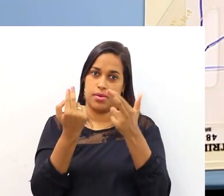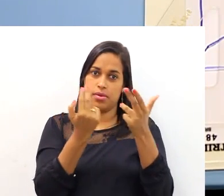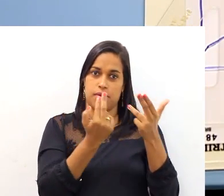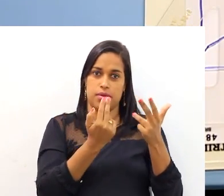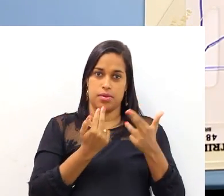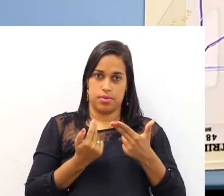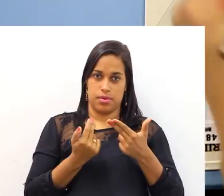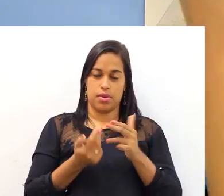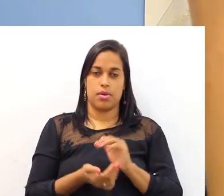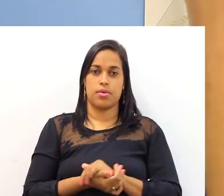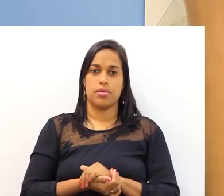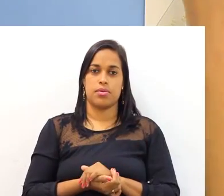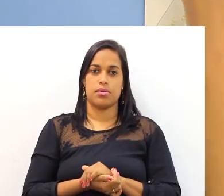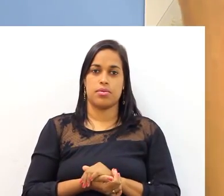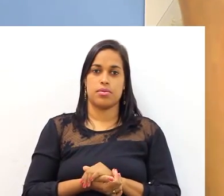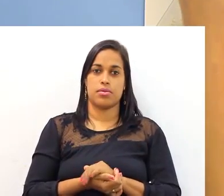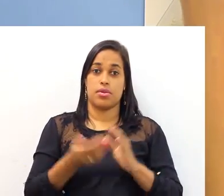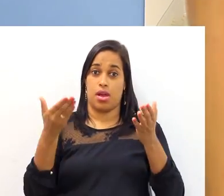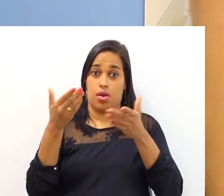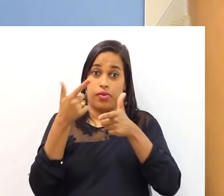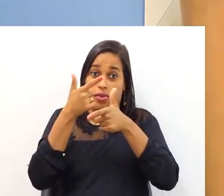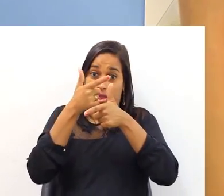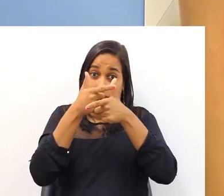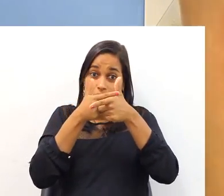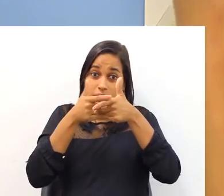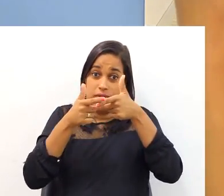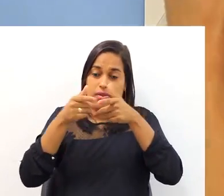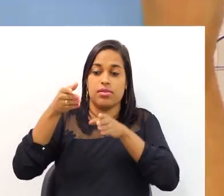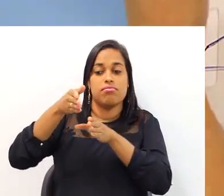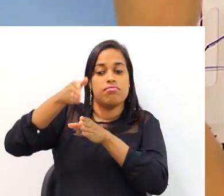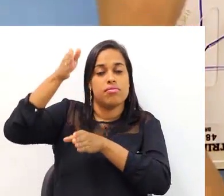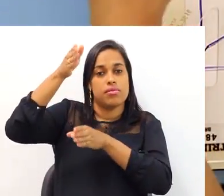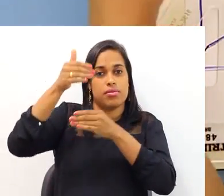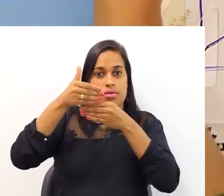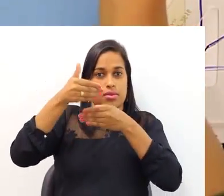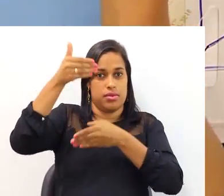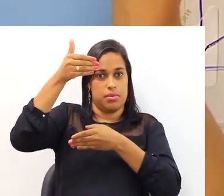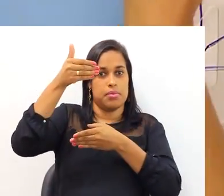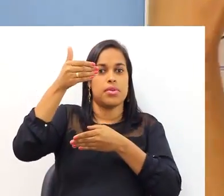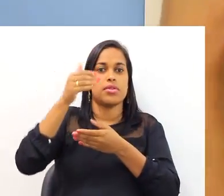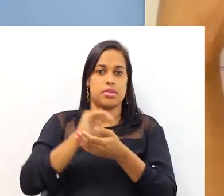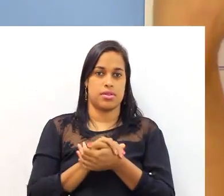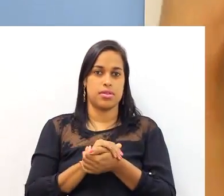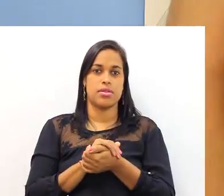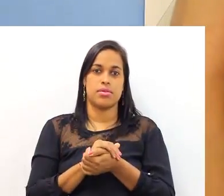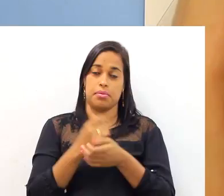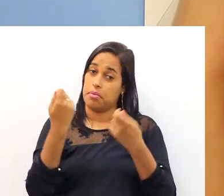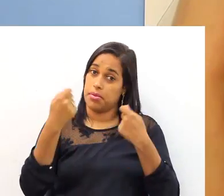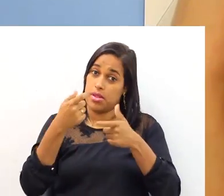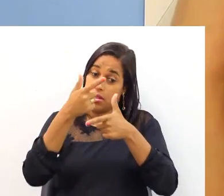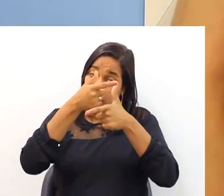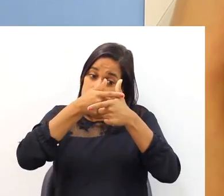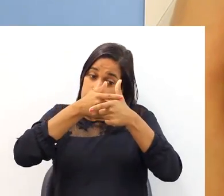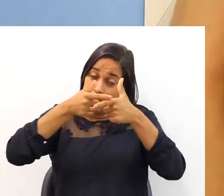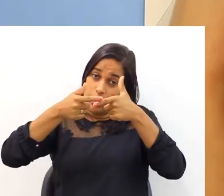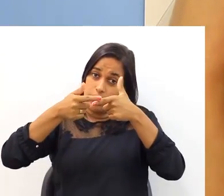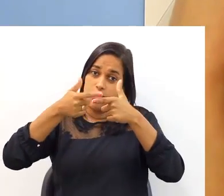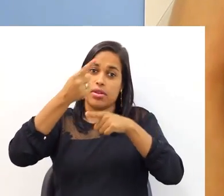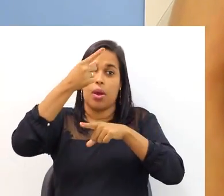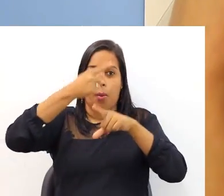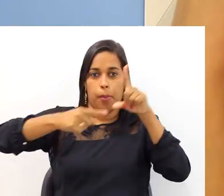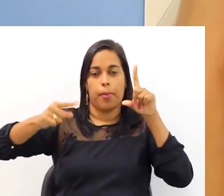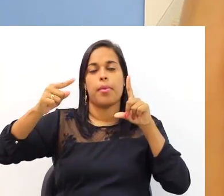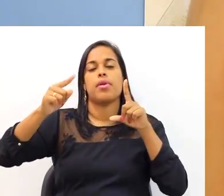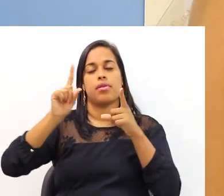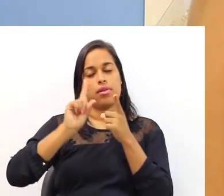daqui. E aí, vou dividir essa parede aqui ao meio. Então, eu posso dividir de compasso ou